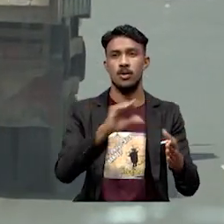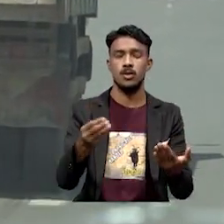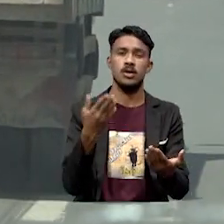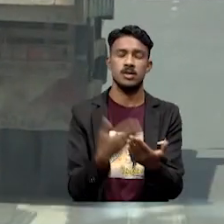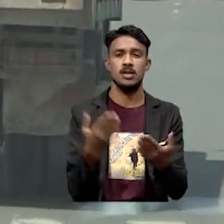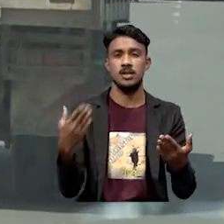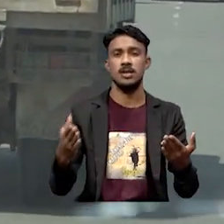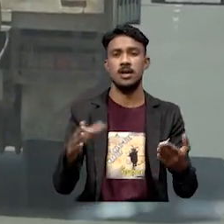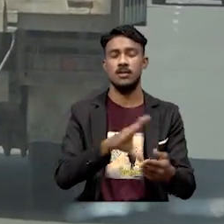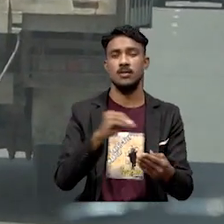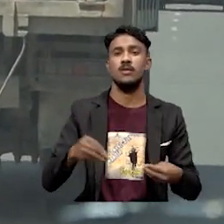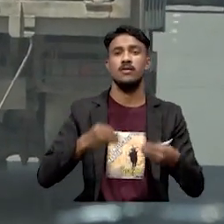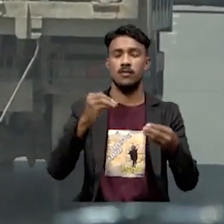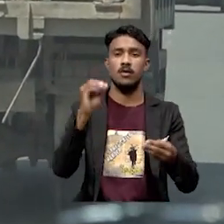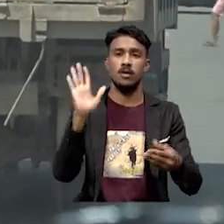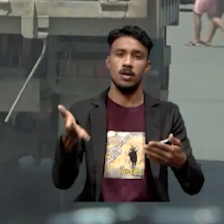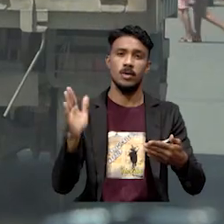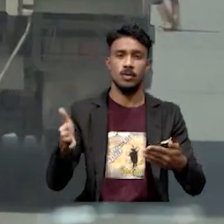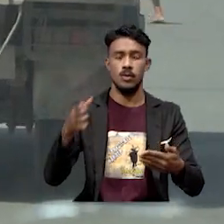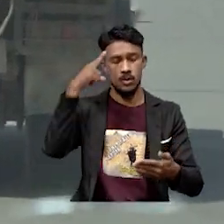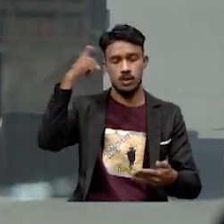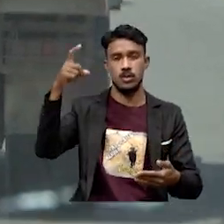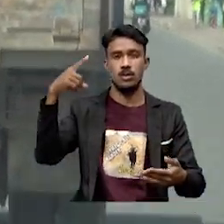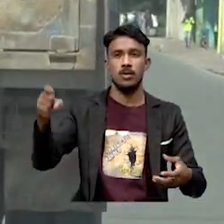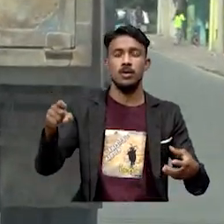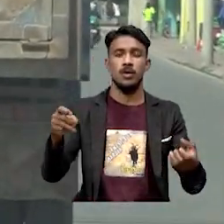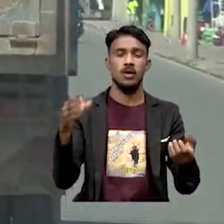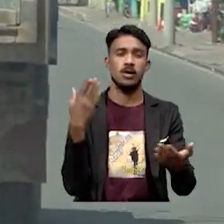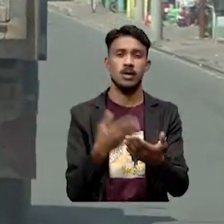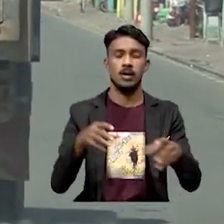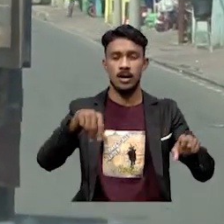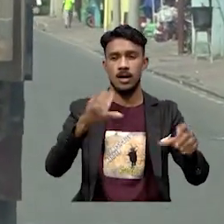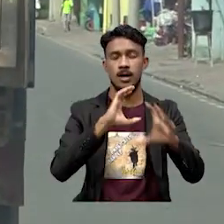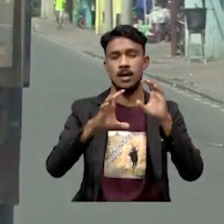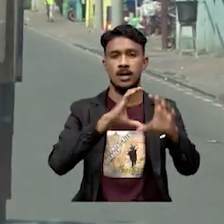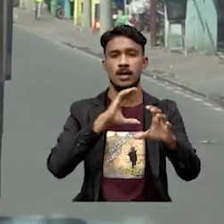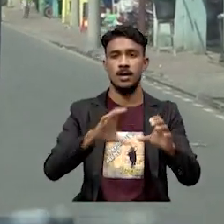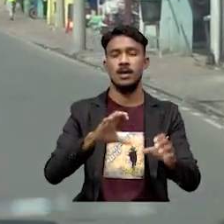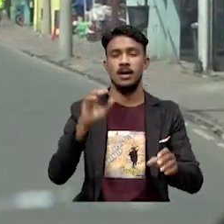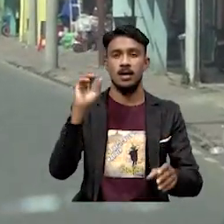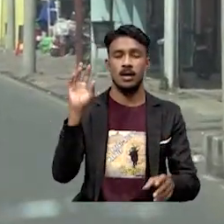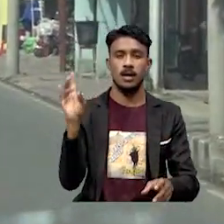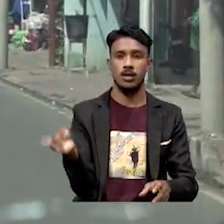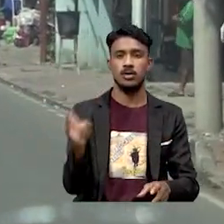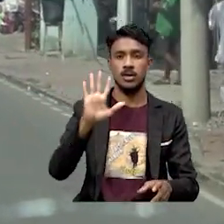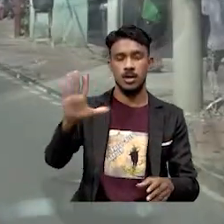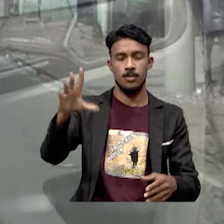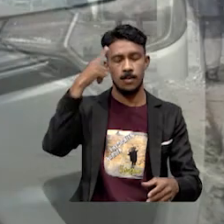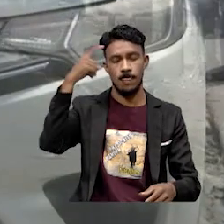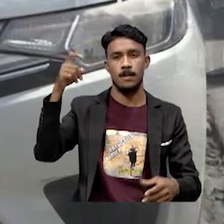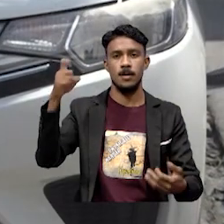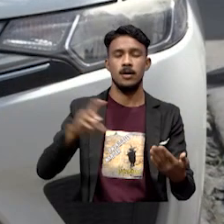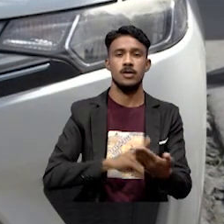loza, centavos lima nulo, no mos bacareta pesado, centavos e tunulo recém lima, onde contribui fali para desenvolvimento